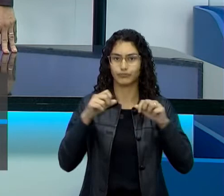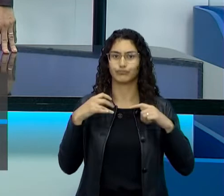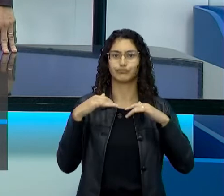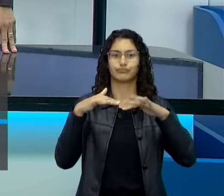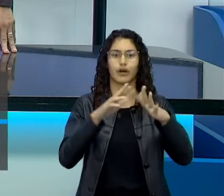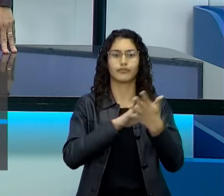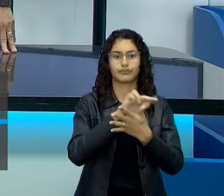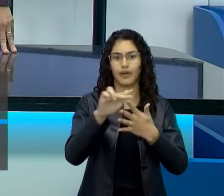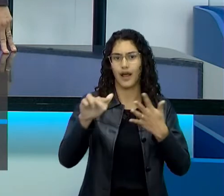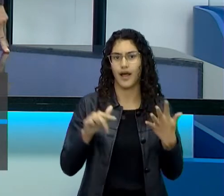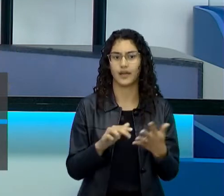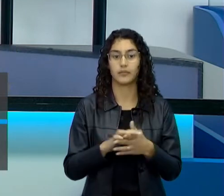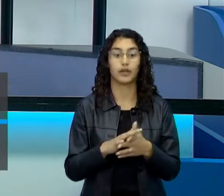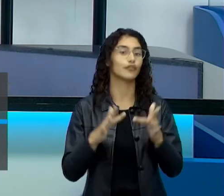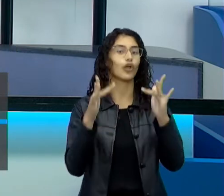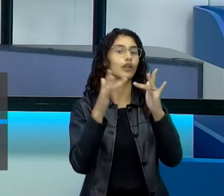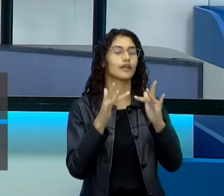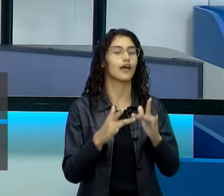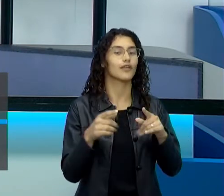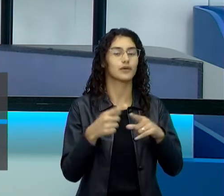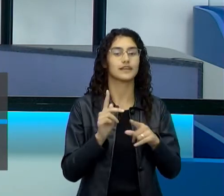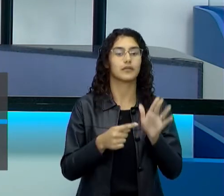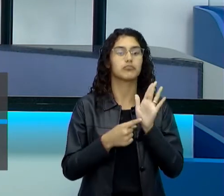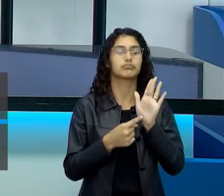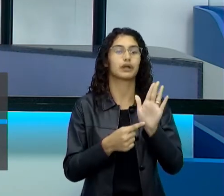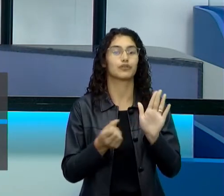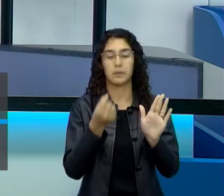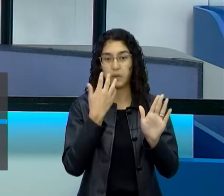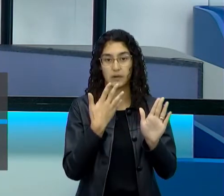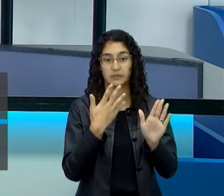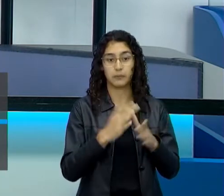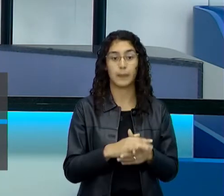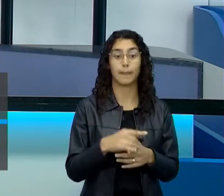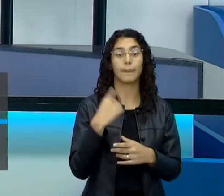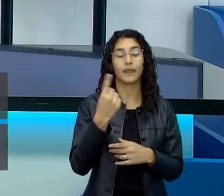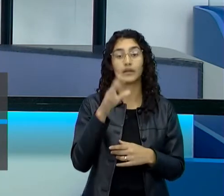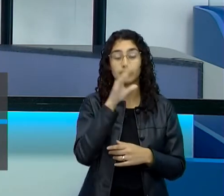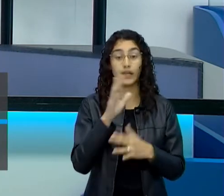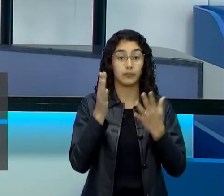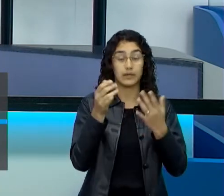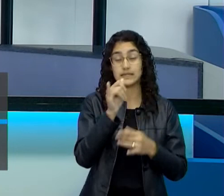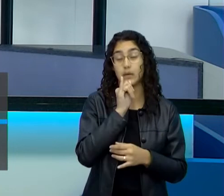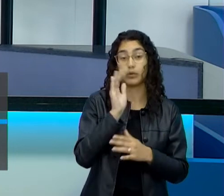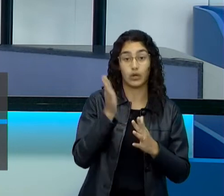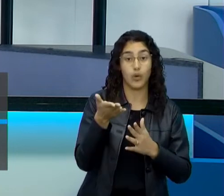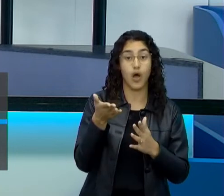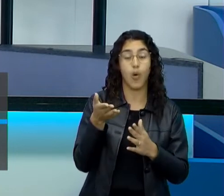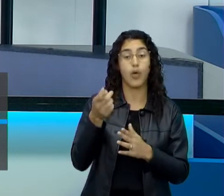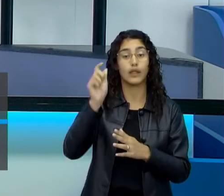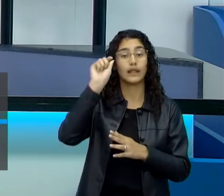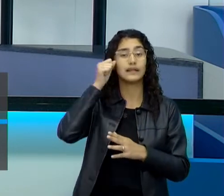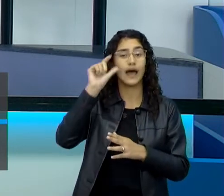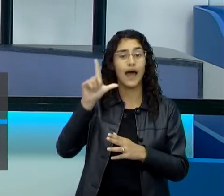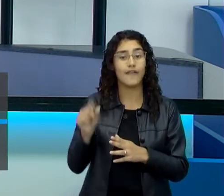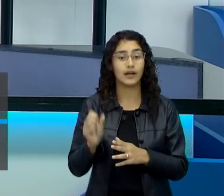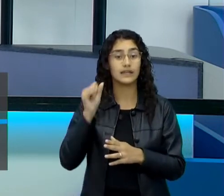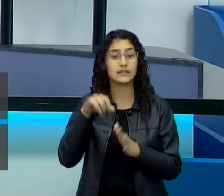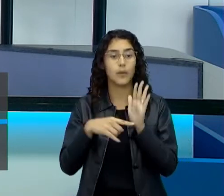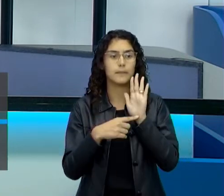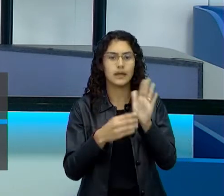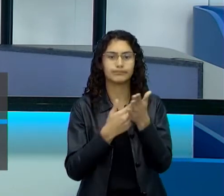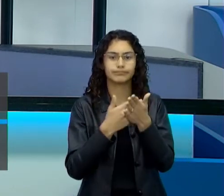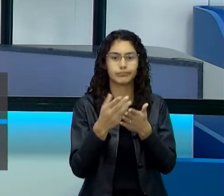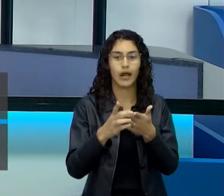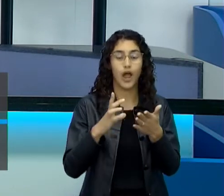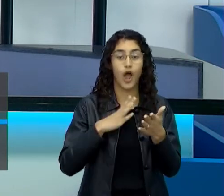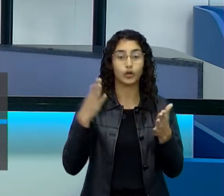isso não fica vinculado na narrativa, porque o Estado sempre está atrelado. Agora, quando a gente acabou de falar aqui da África, se a gente começar a conversar sobre África, começar a falar